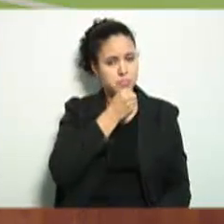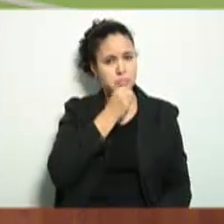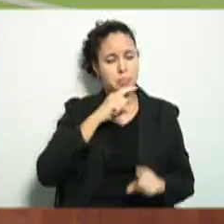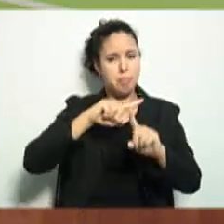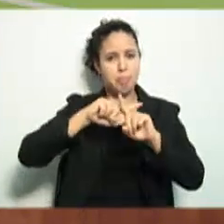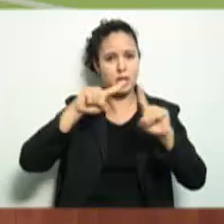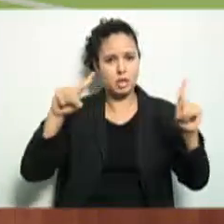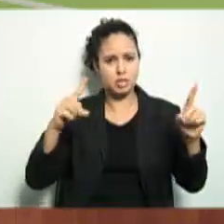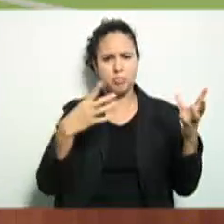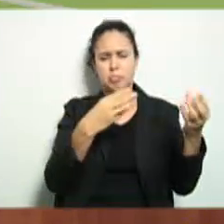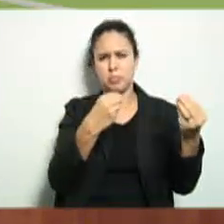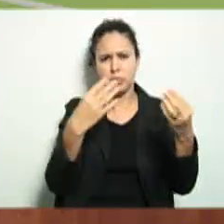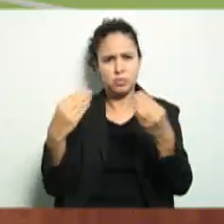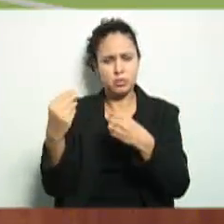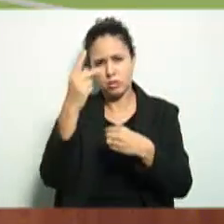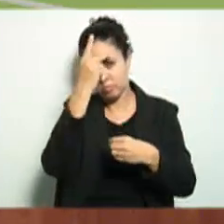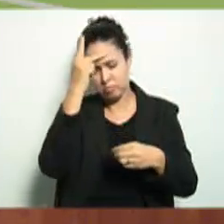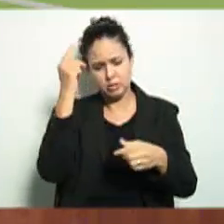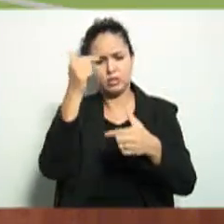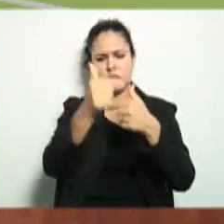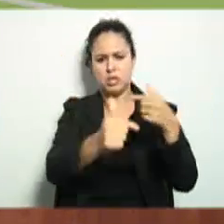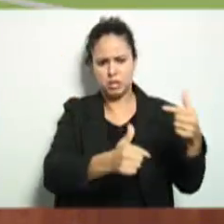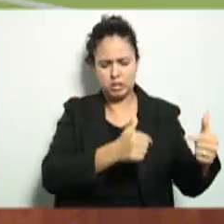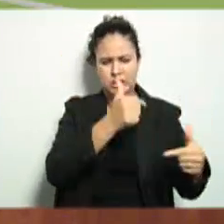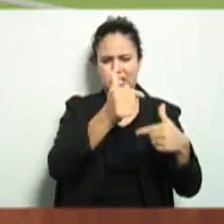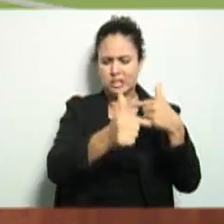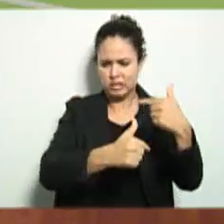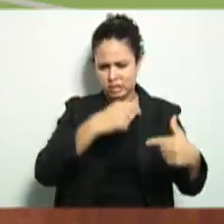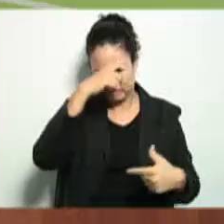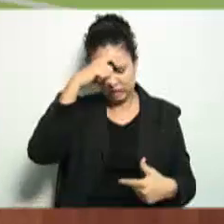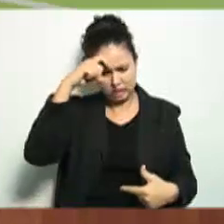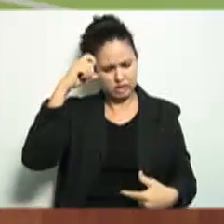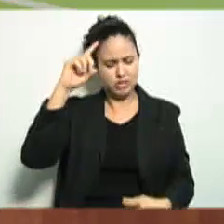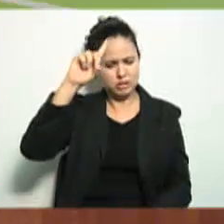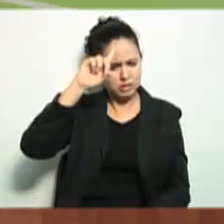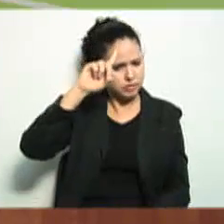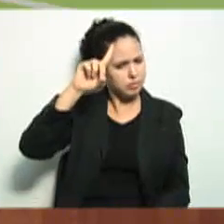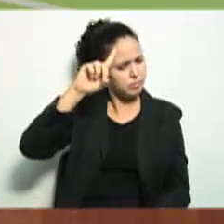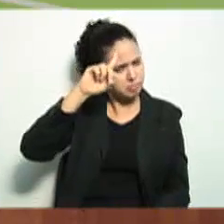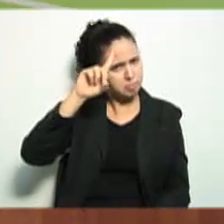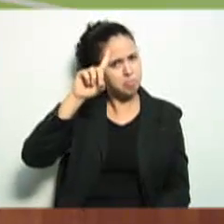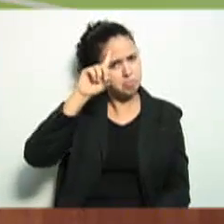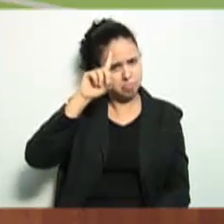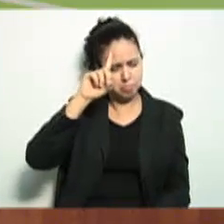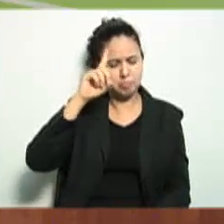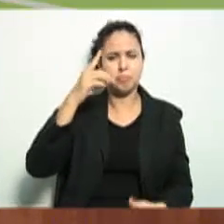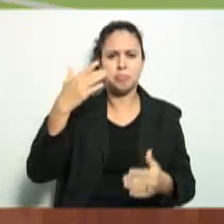várias pessoas que trabalhavam ali na labuta diária